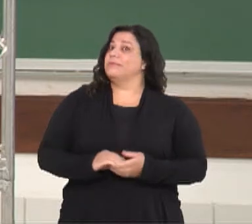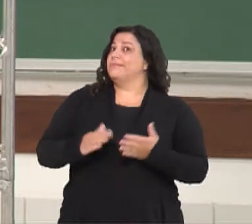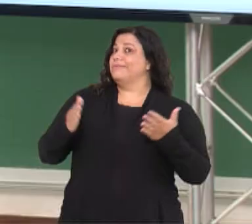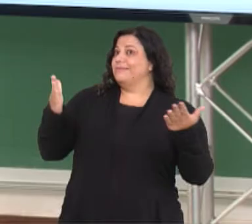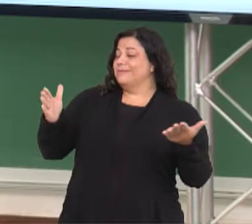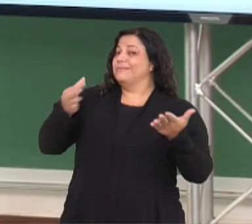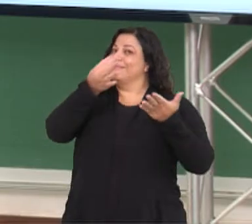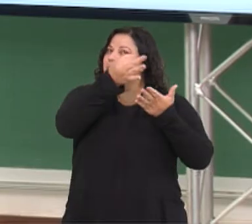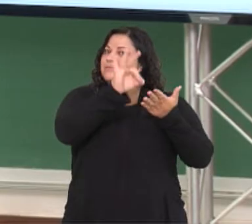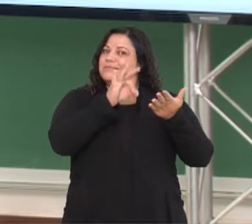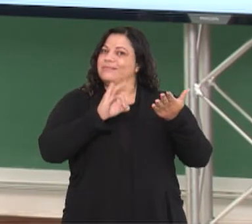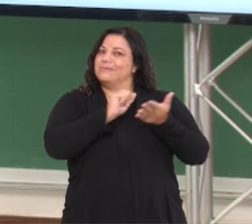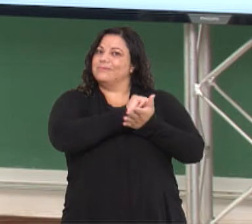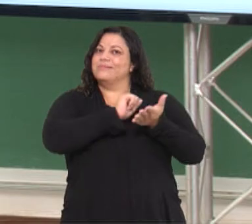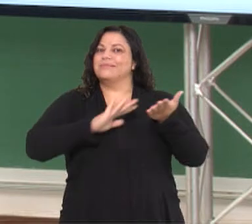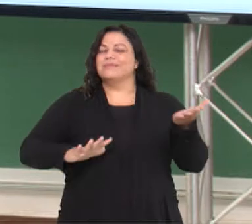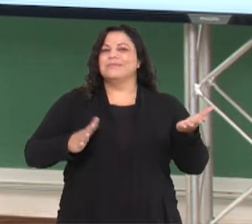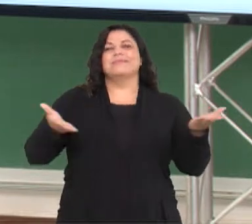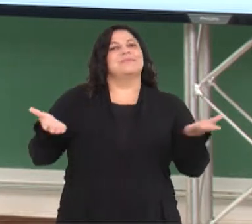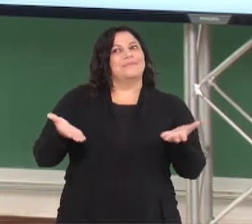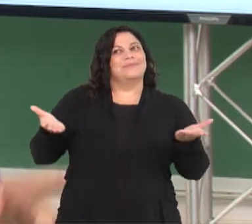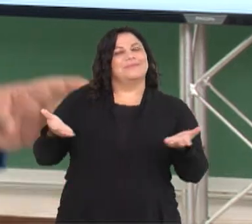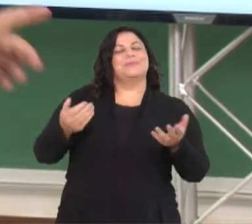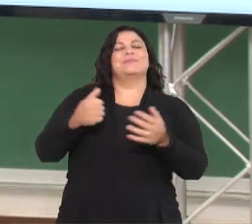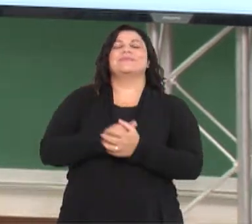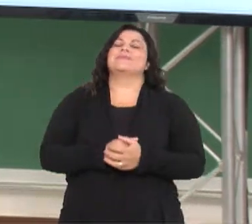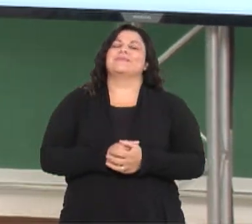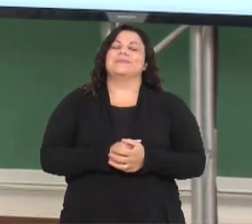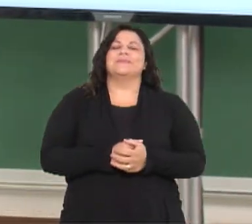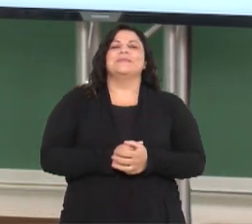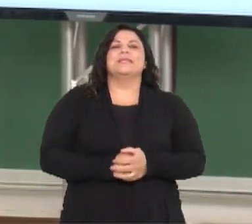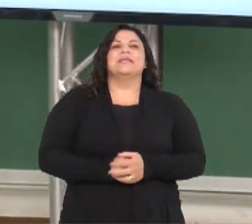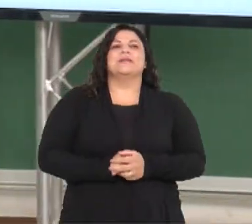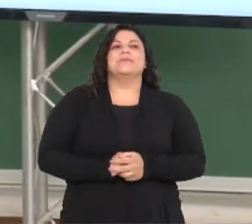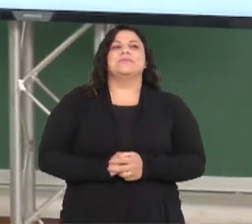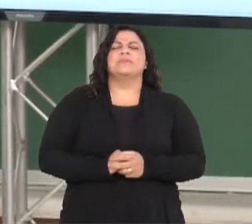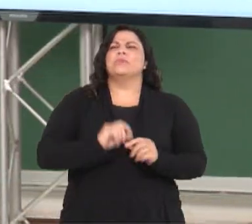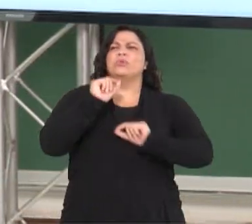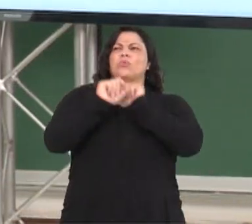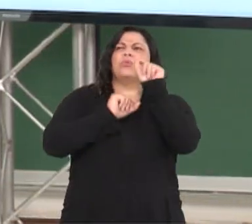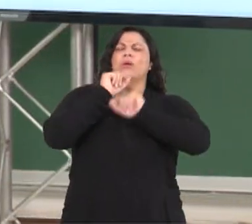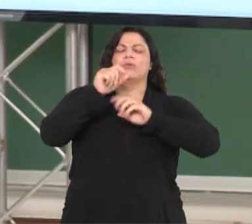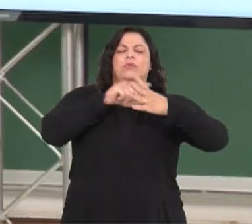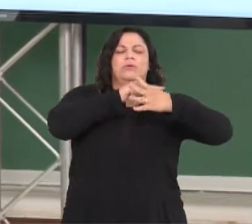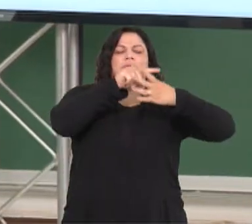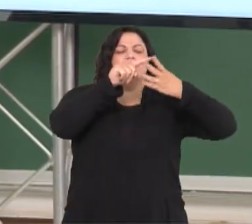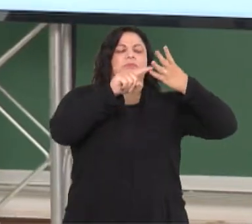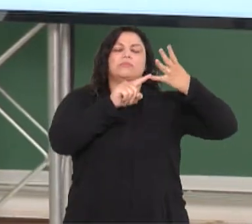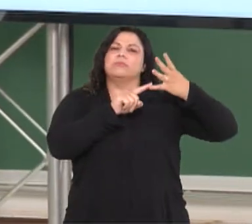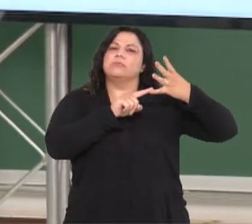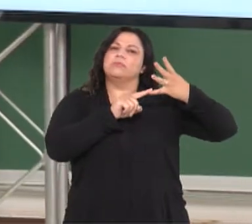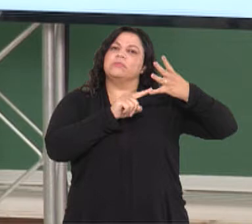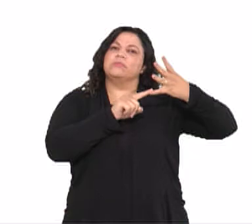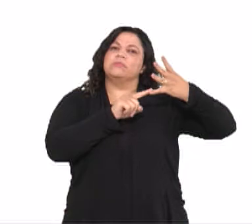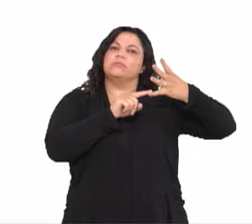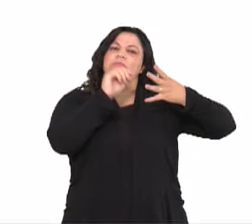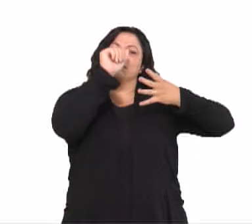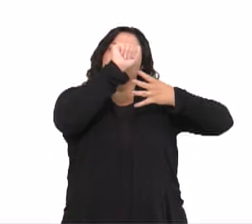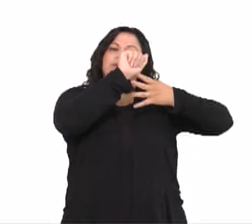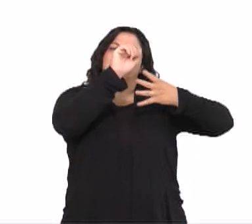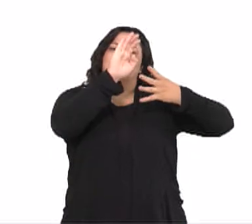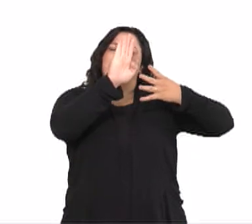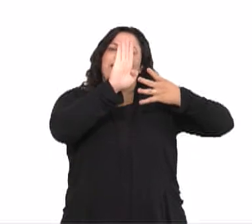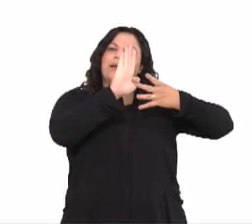Vamos à correção do exercício, então. Nível hard, hein, galera? Vamos lá. Primeiro, ver qual é a alternativa correta, para depois ver a resolução. A alternativa